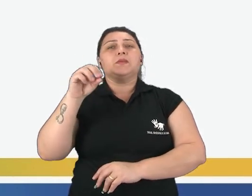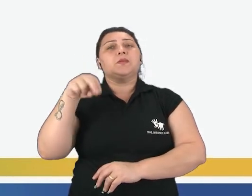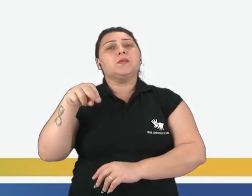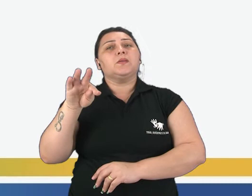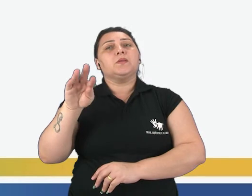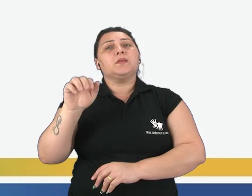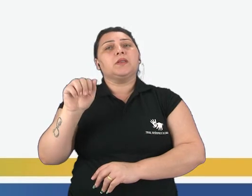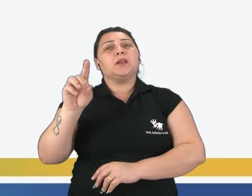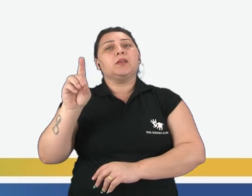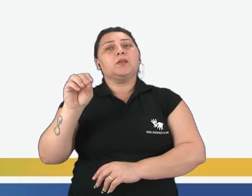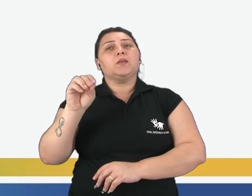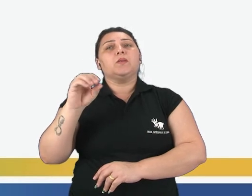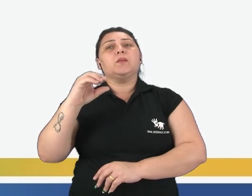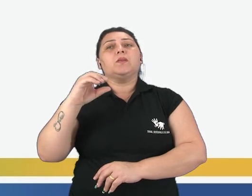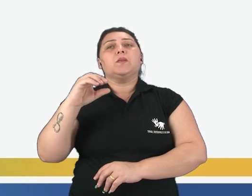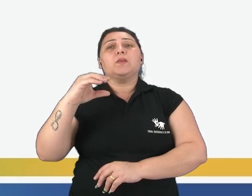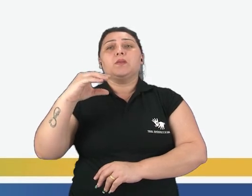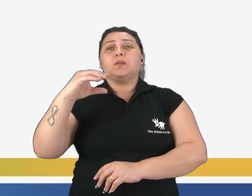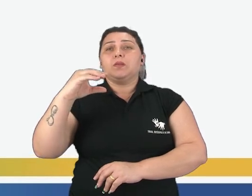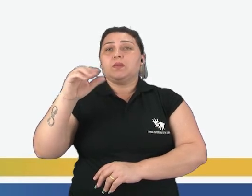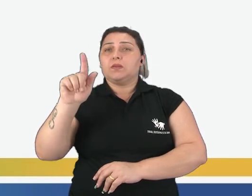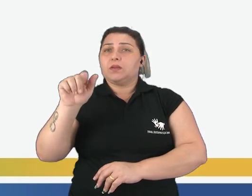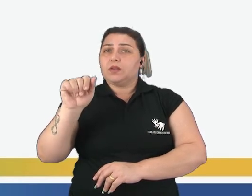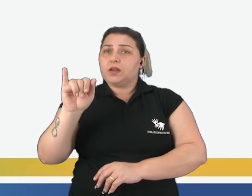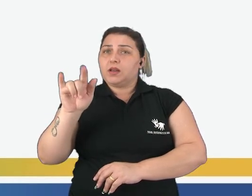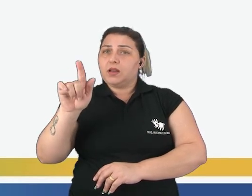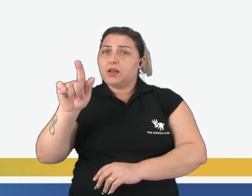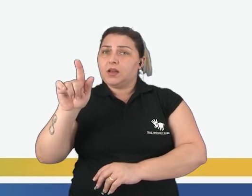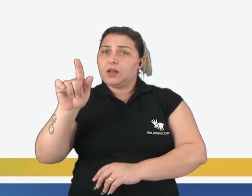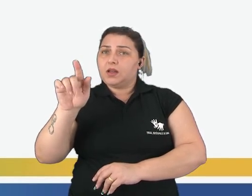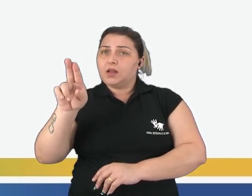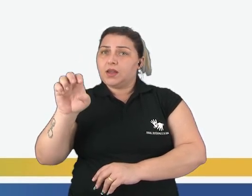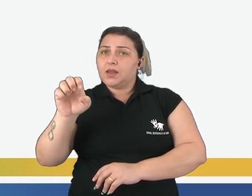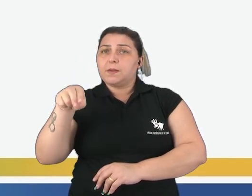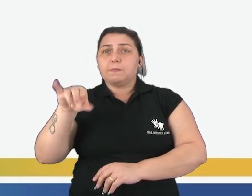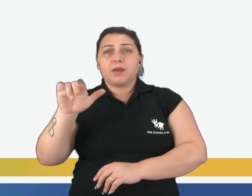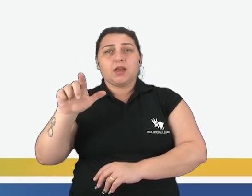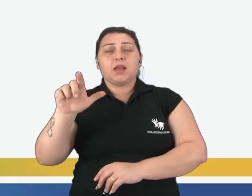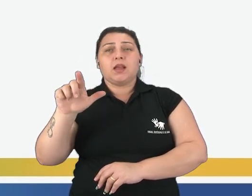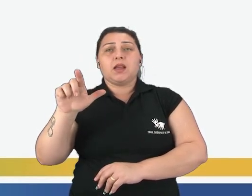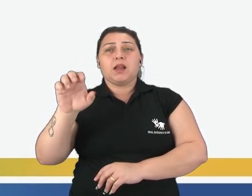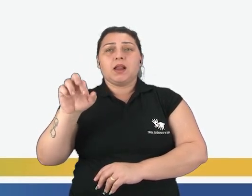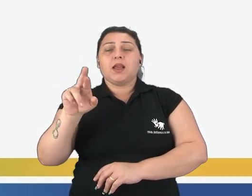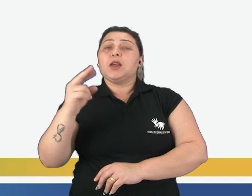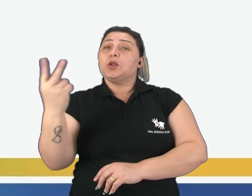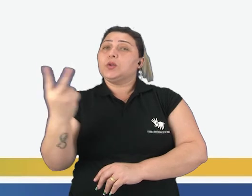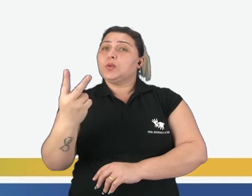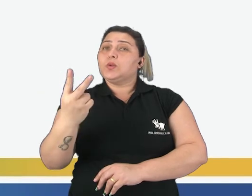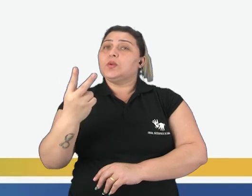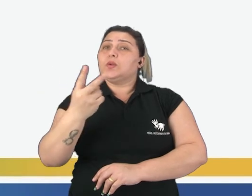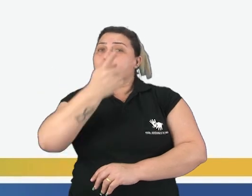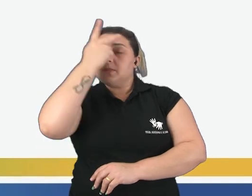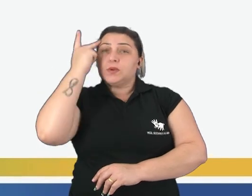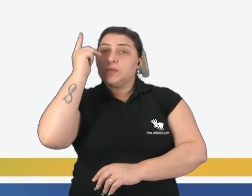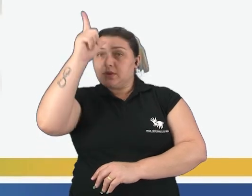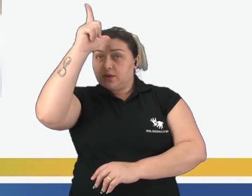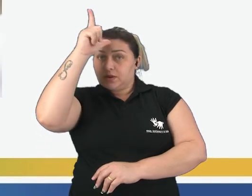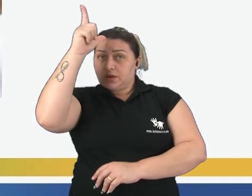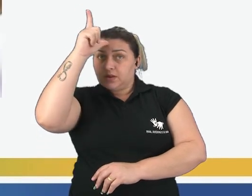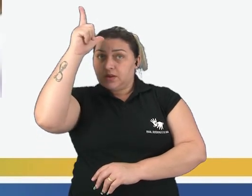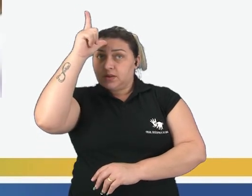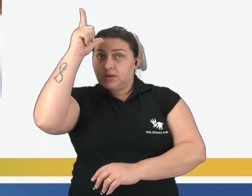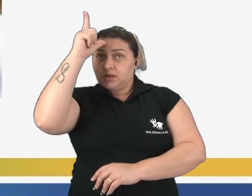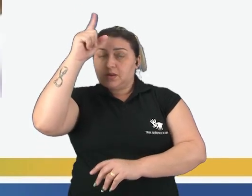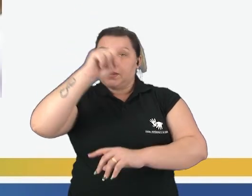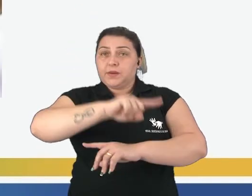contador Geiger-Müller, né? Era um alemão, 2 alemães, na verdade, e elaboraram um instrumento para medir a